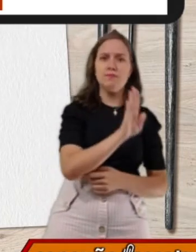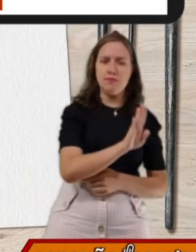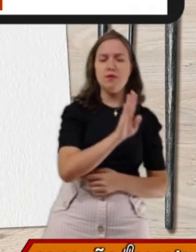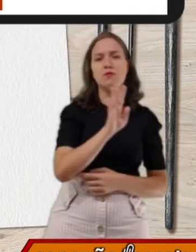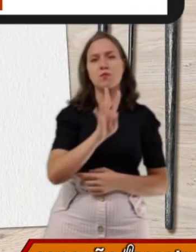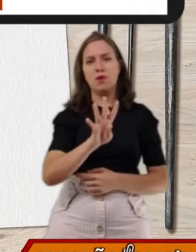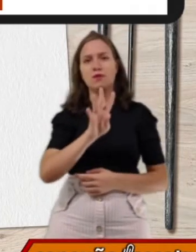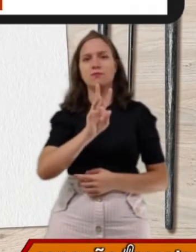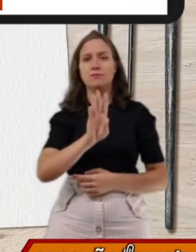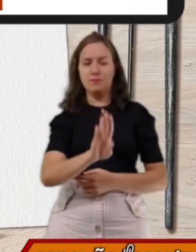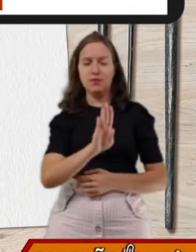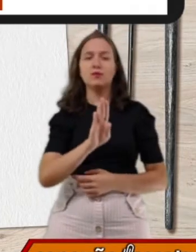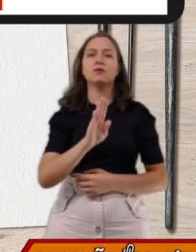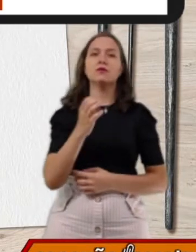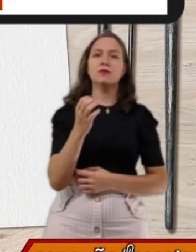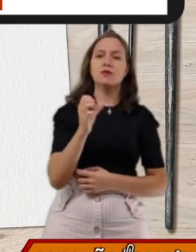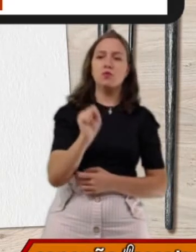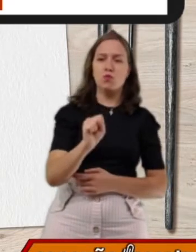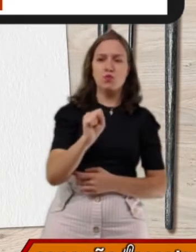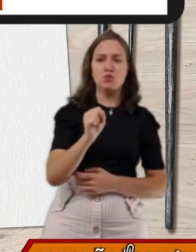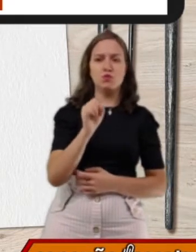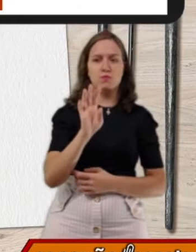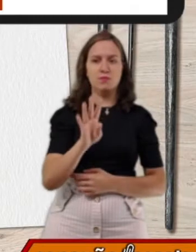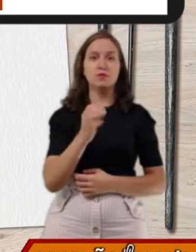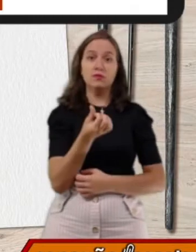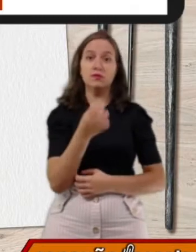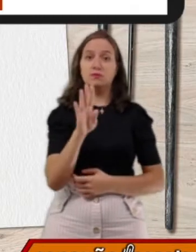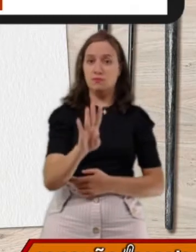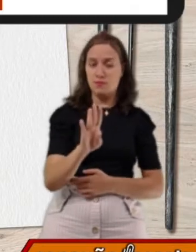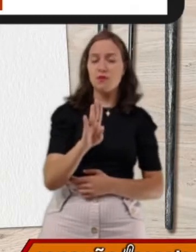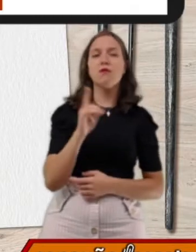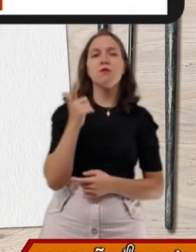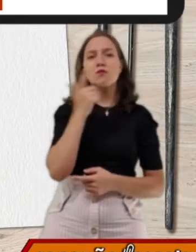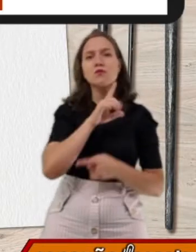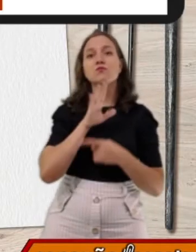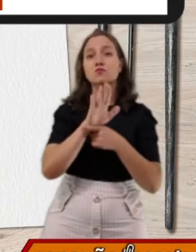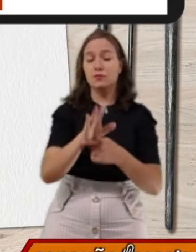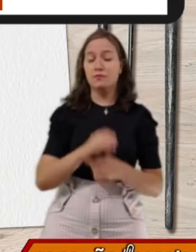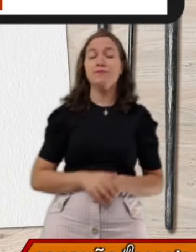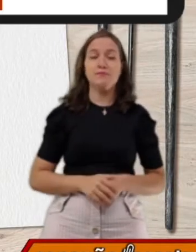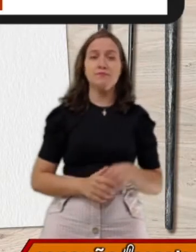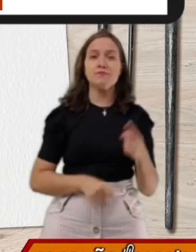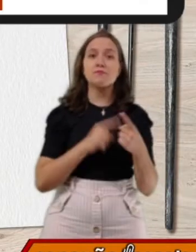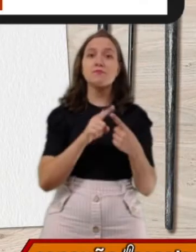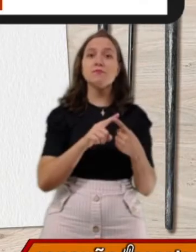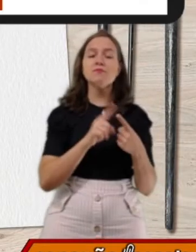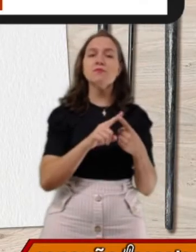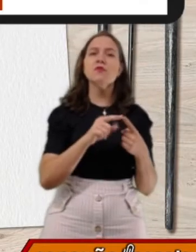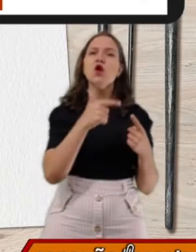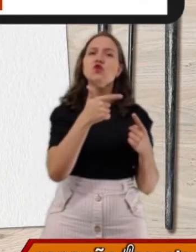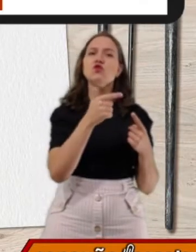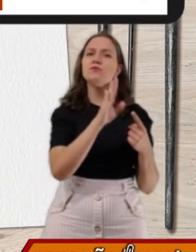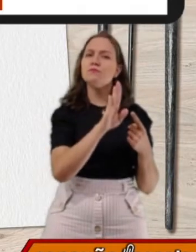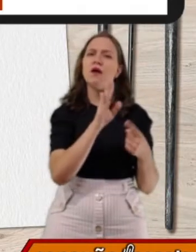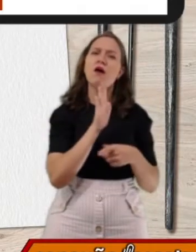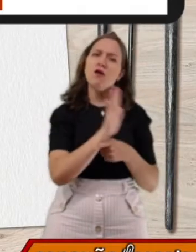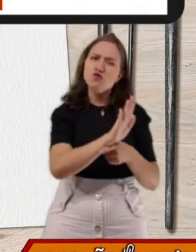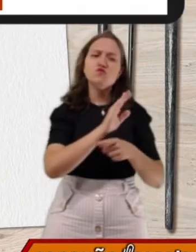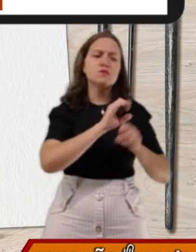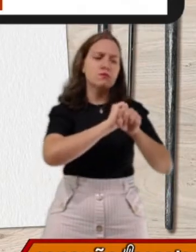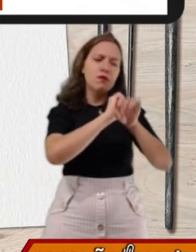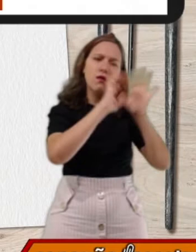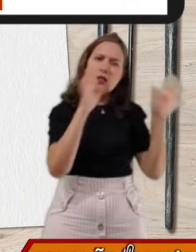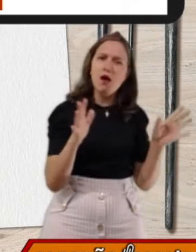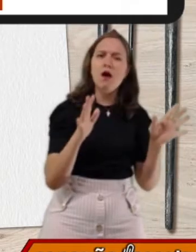e 6B vão te ajudar para fazer alguma coisa do desenho O 2B Ele é legal para fazer o esboço desenho mais